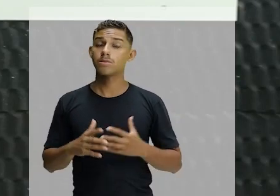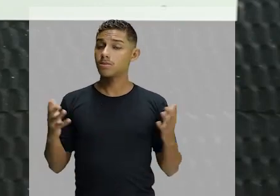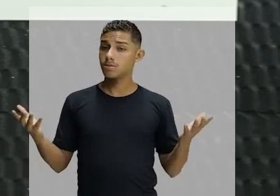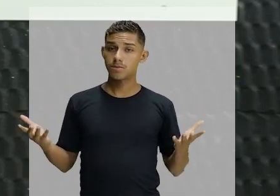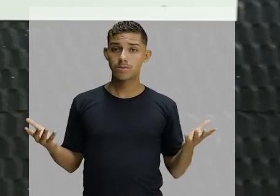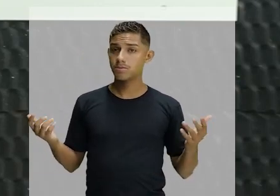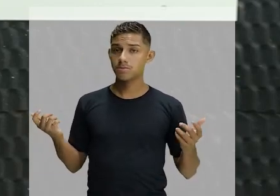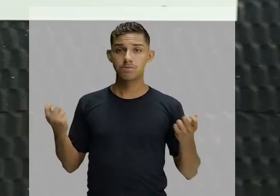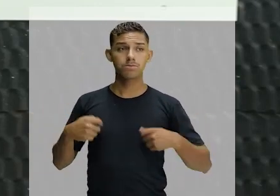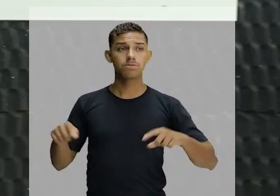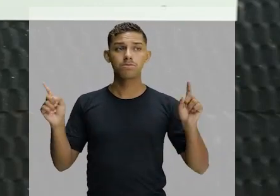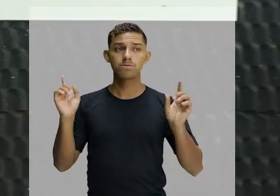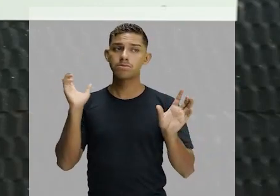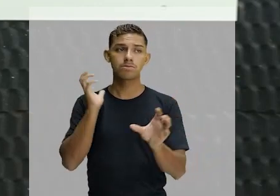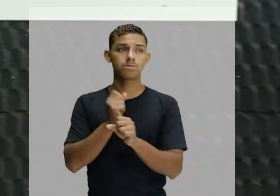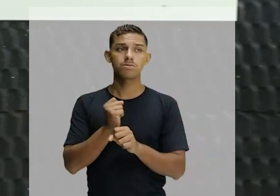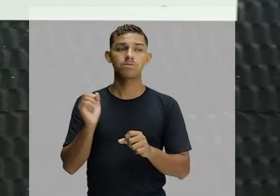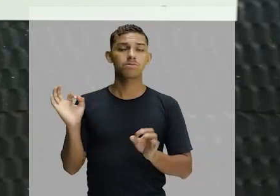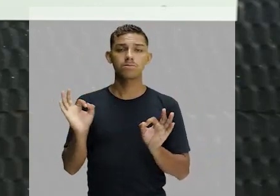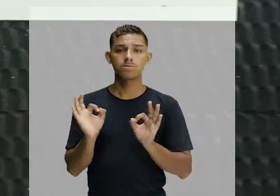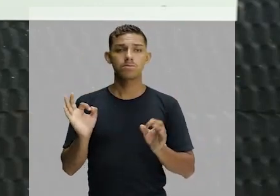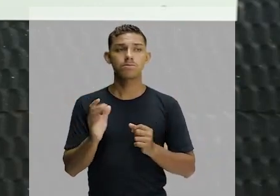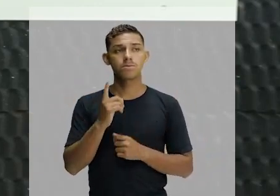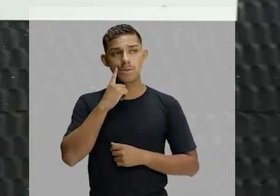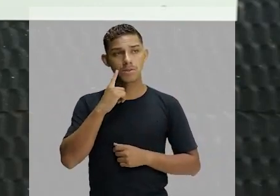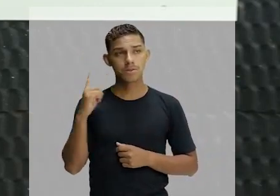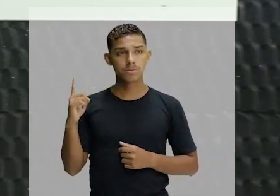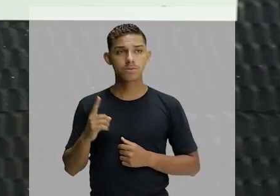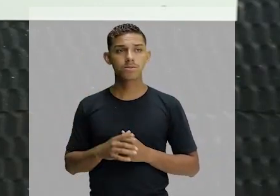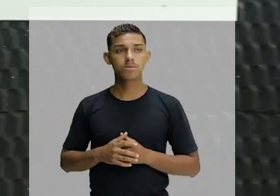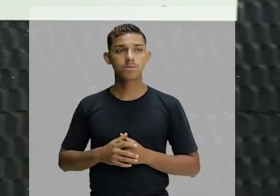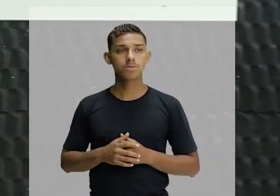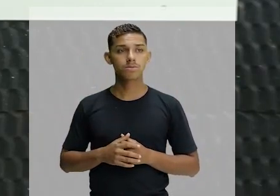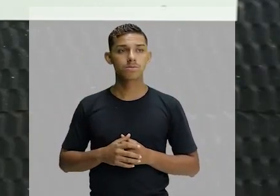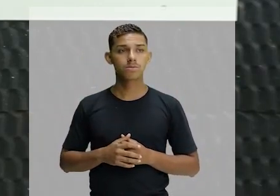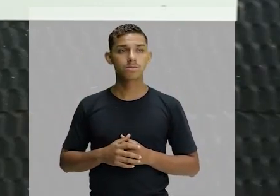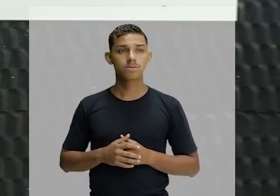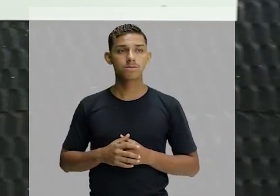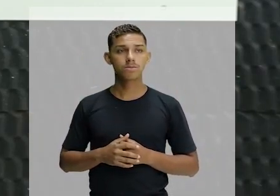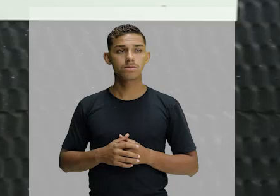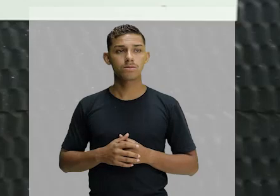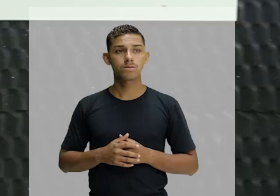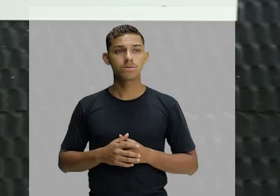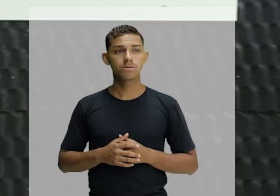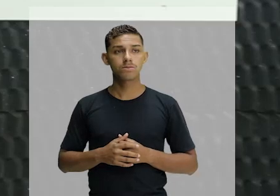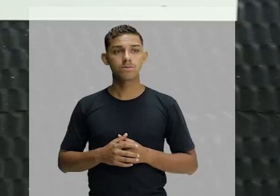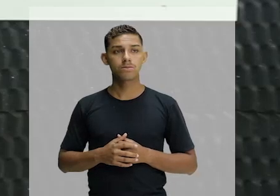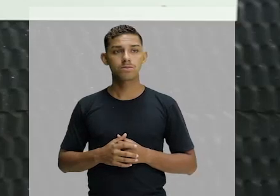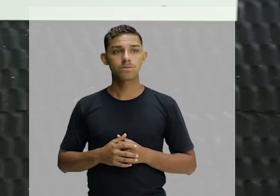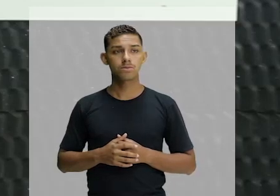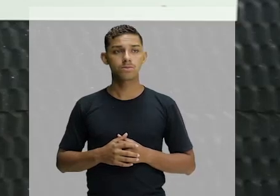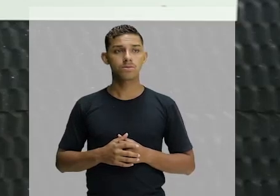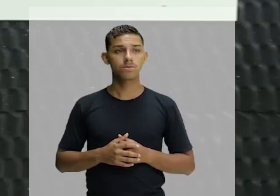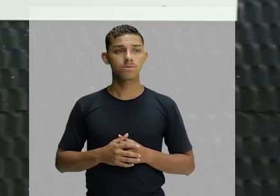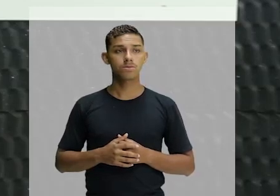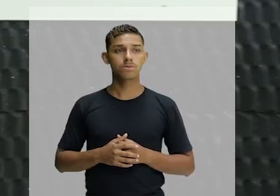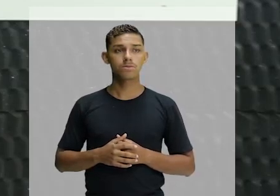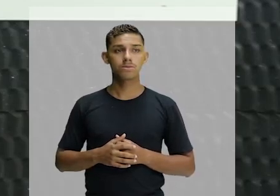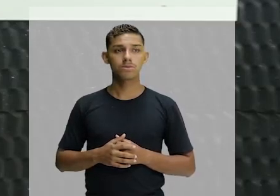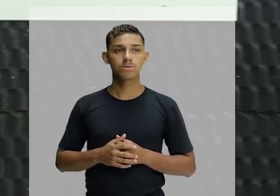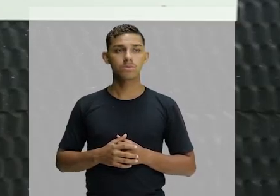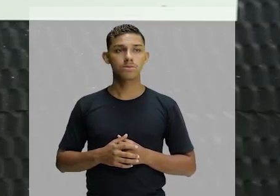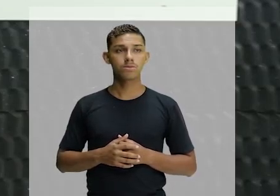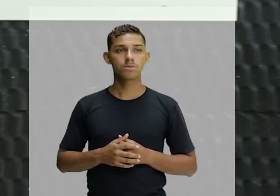verdade, turma, não precisa nem fazer conta, né? Porque, veja bem, se aqui é 2, se aqui é 2